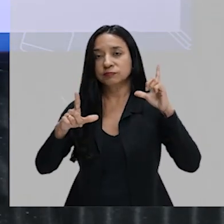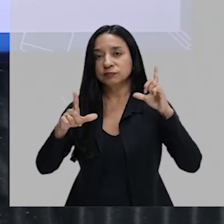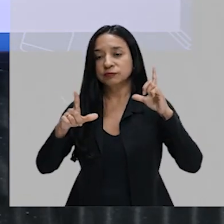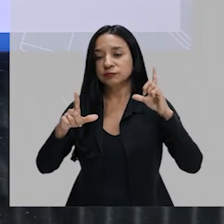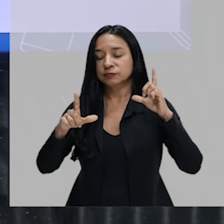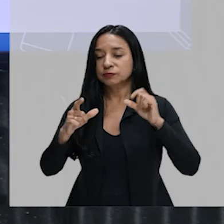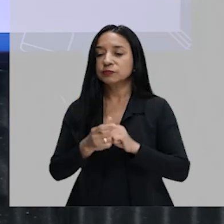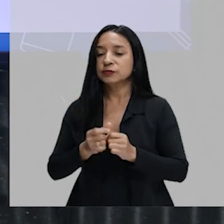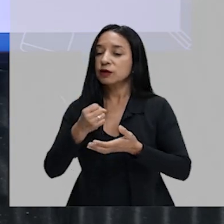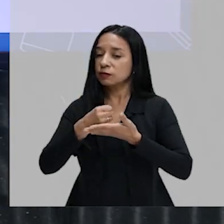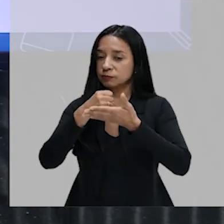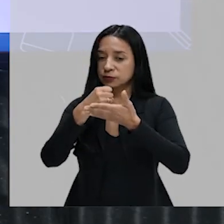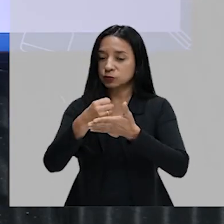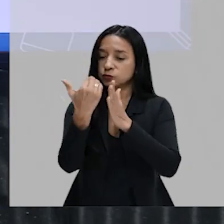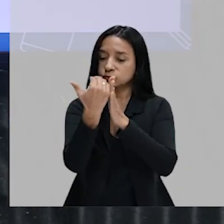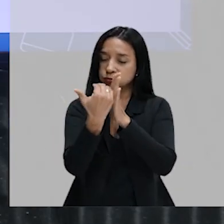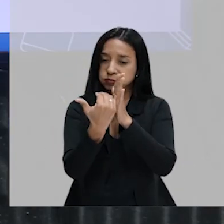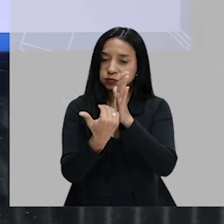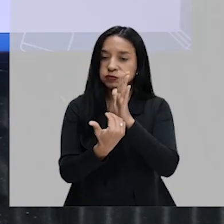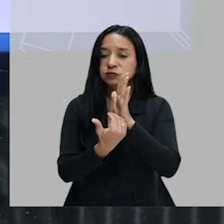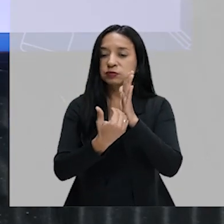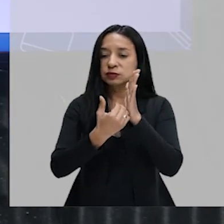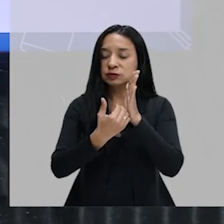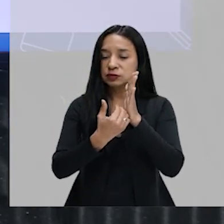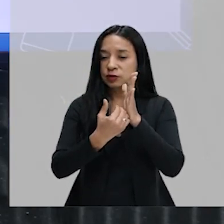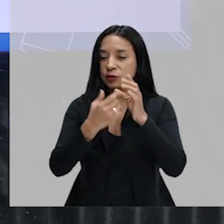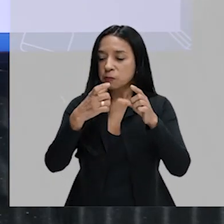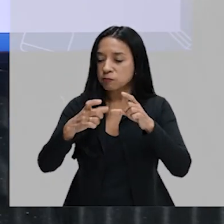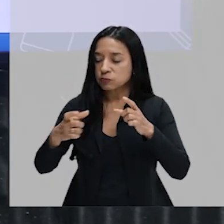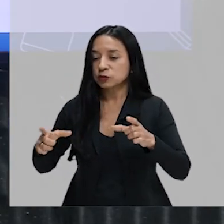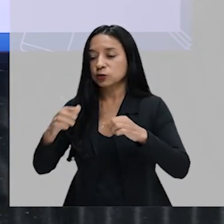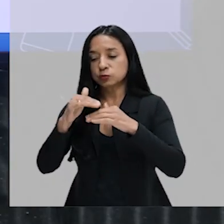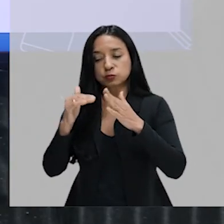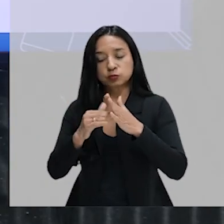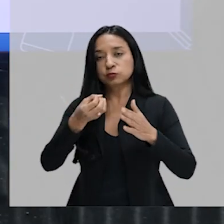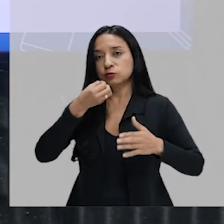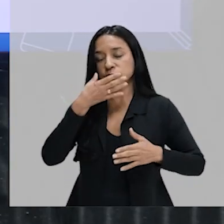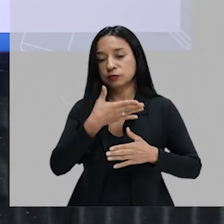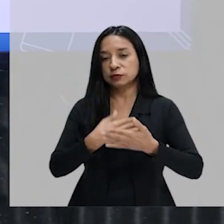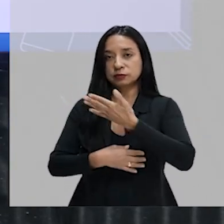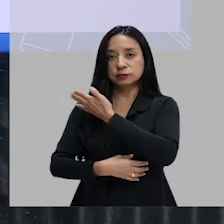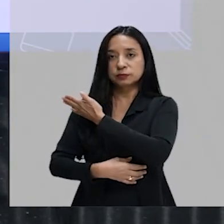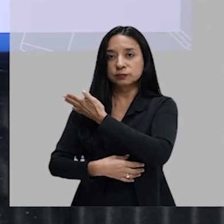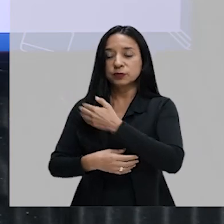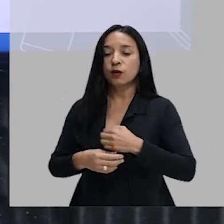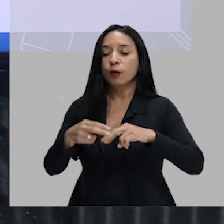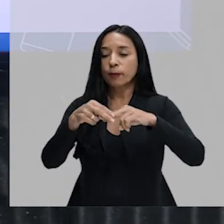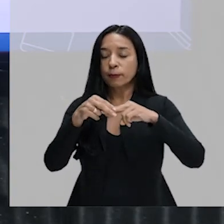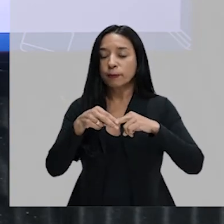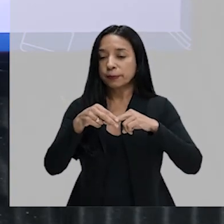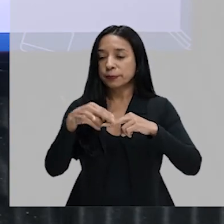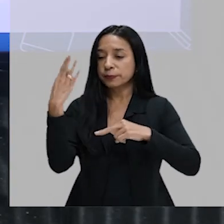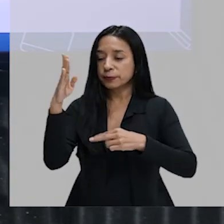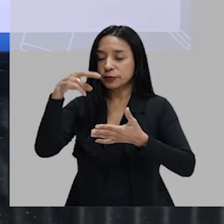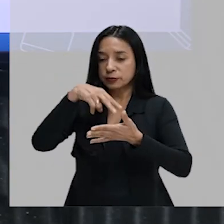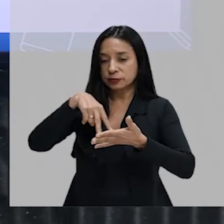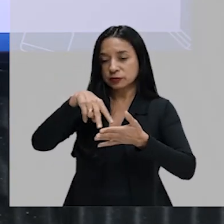renovação das energias, estímulo das emoções, estímulo da